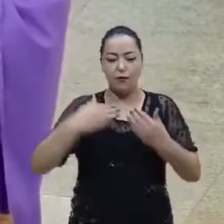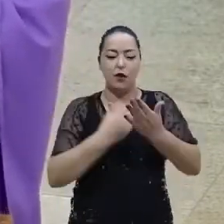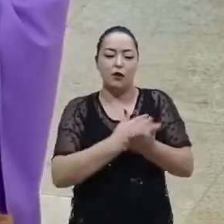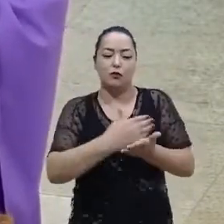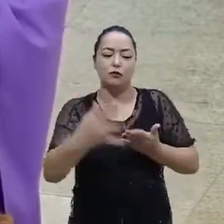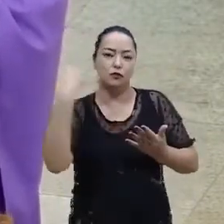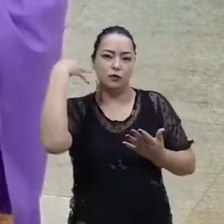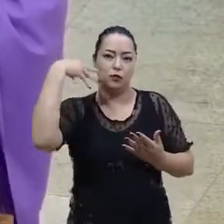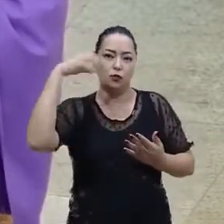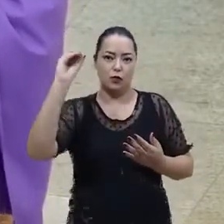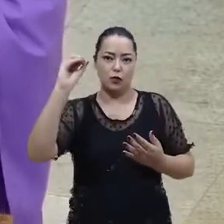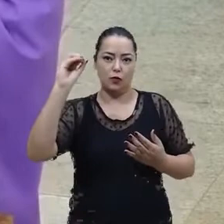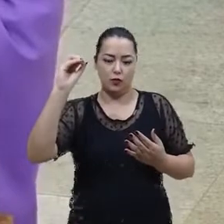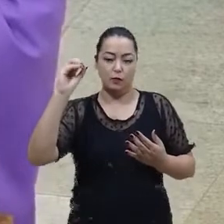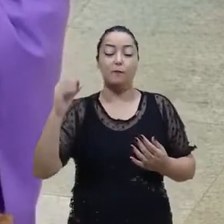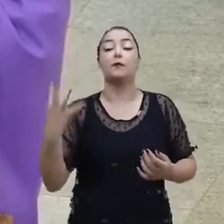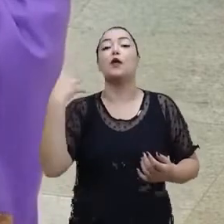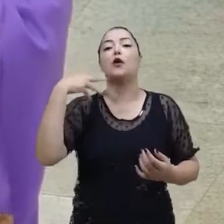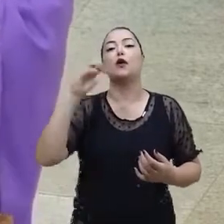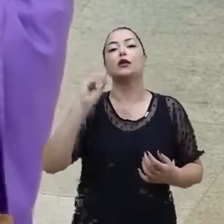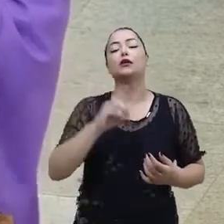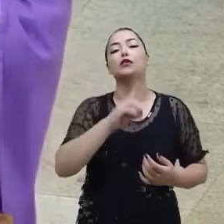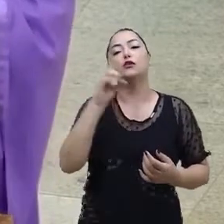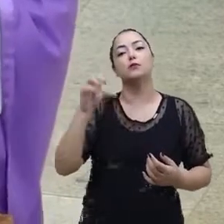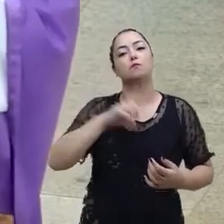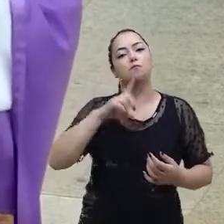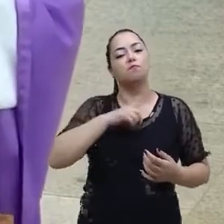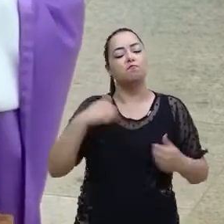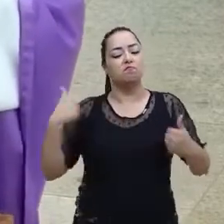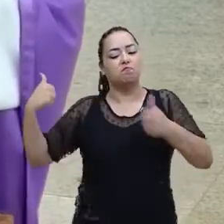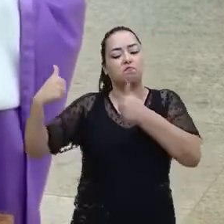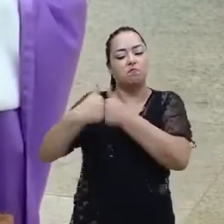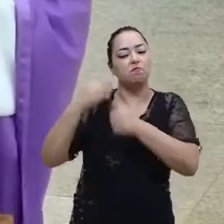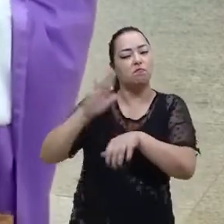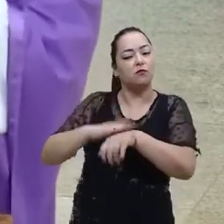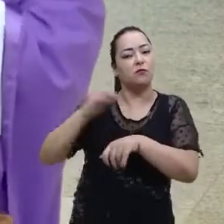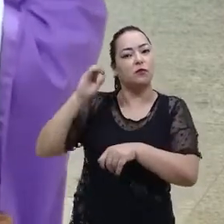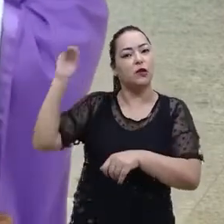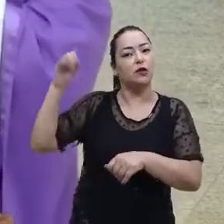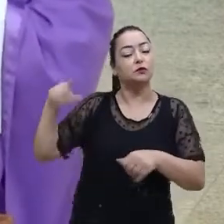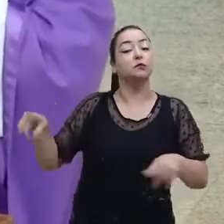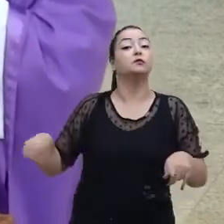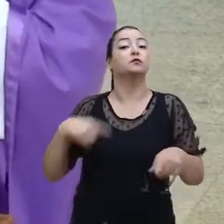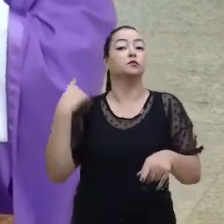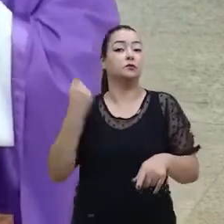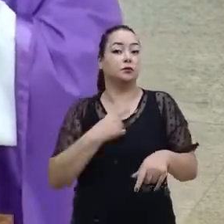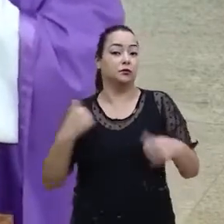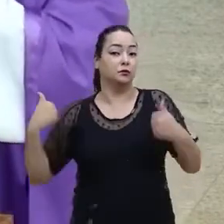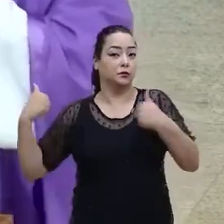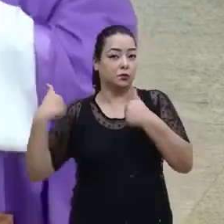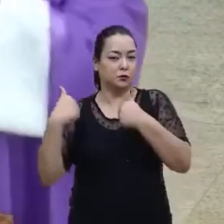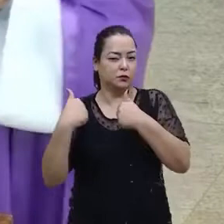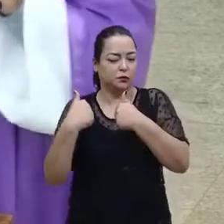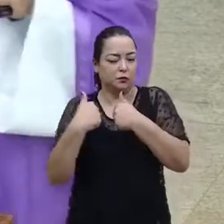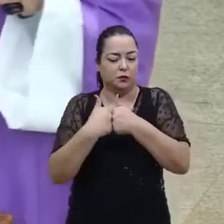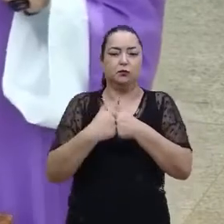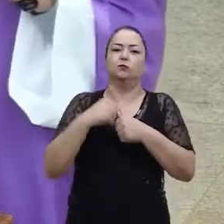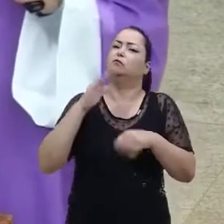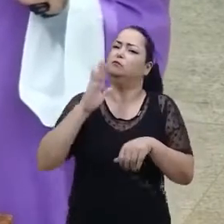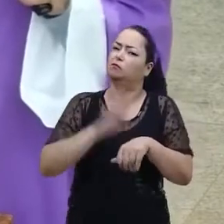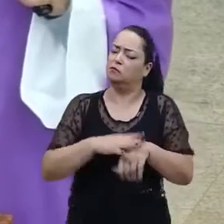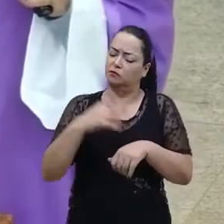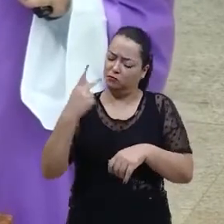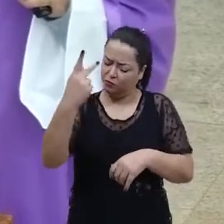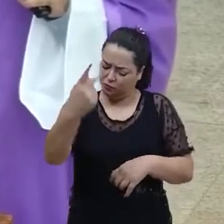quarenta dias que teremos aí para nos aproximarmos mais de Deus nos aproximamos nos aproximando mais e